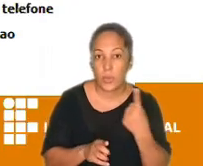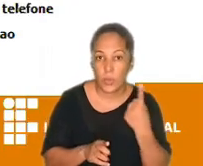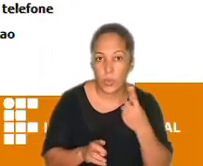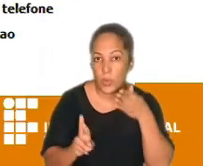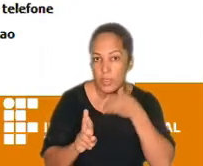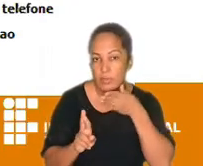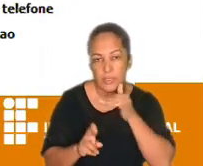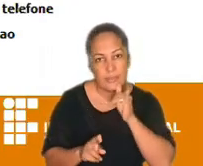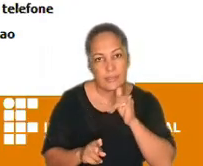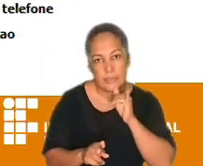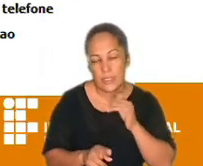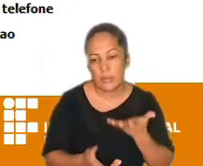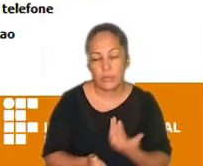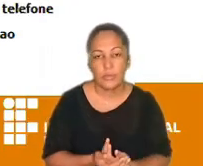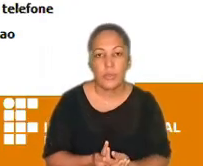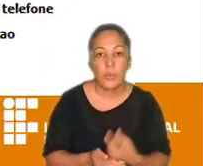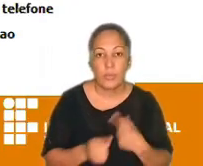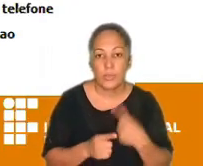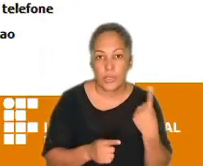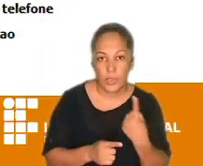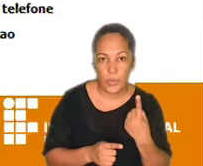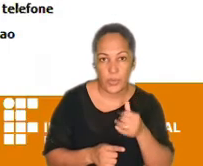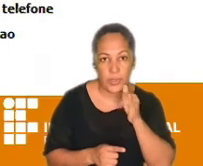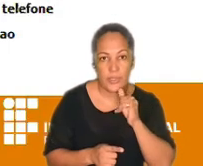número 1, que vai ser uma referência a uma chave primária, ok?